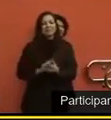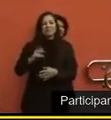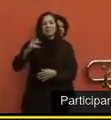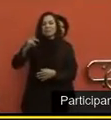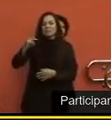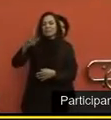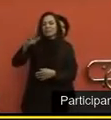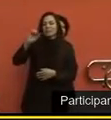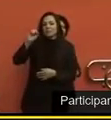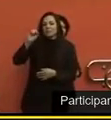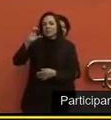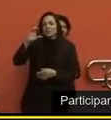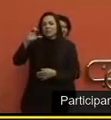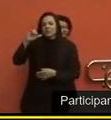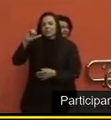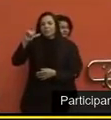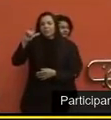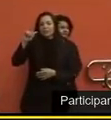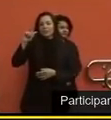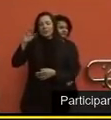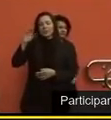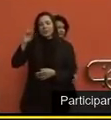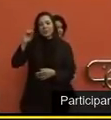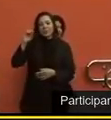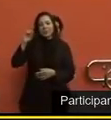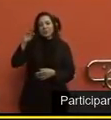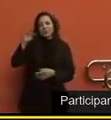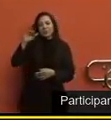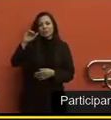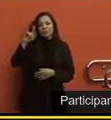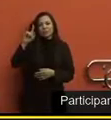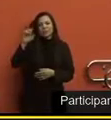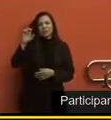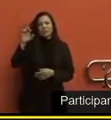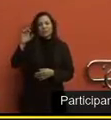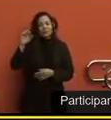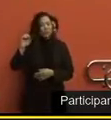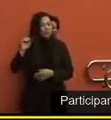Priscila Cristina Fulanete Alberti Rodrigues.